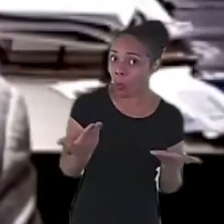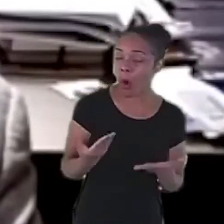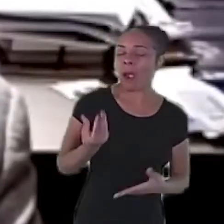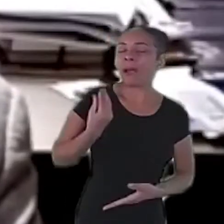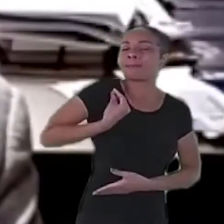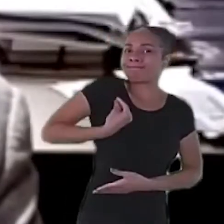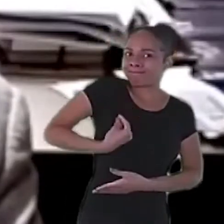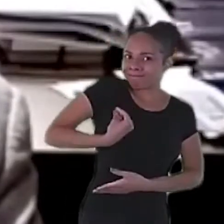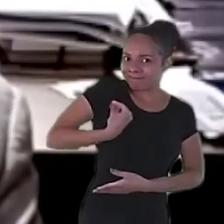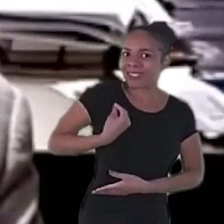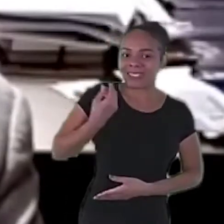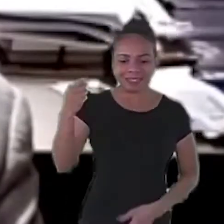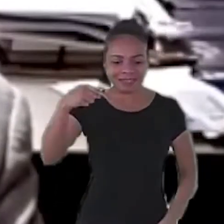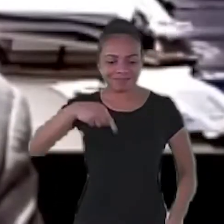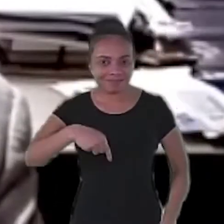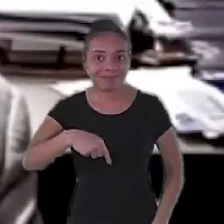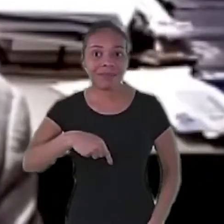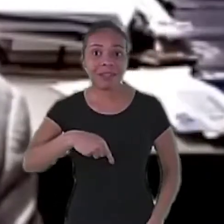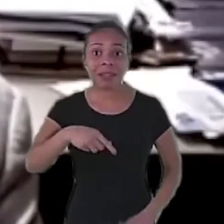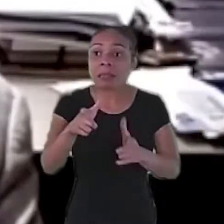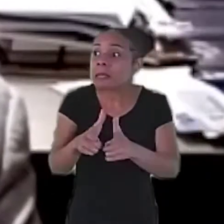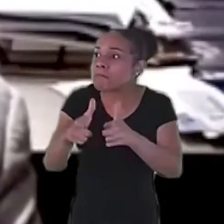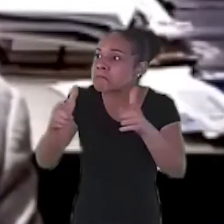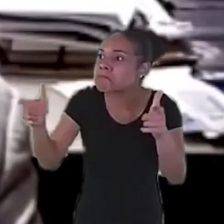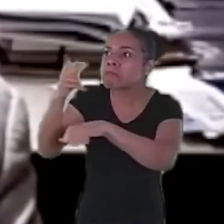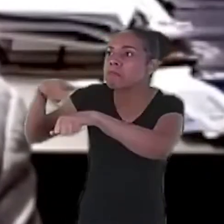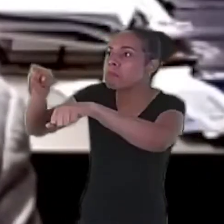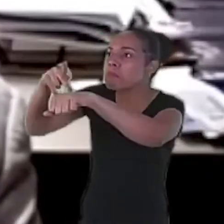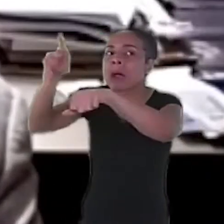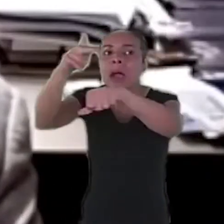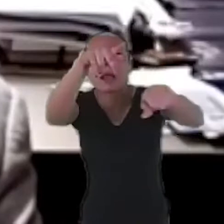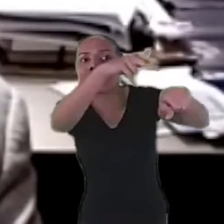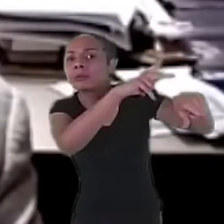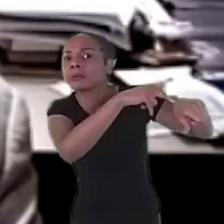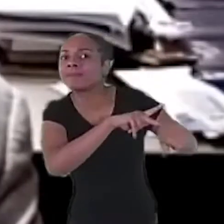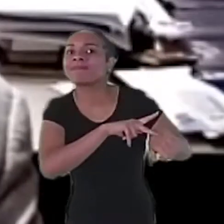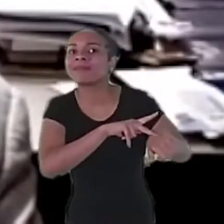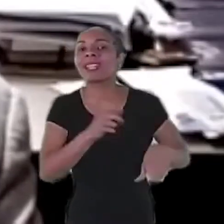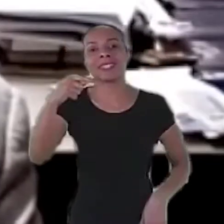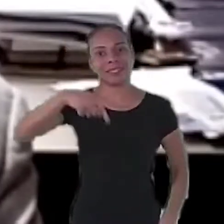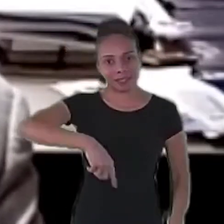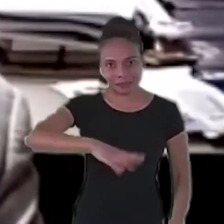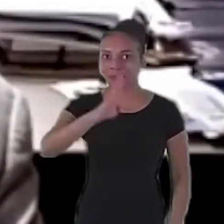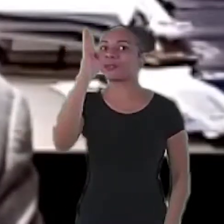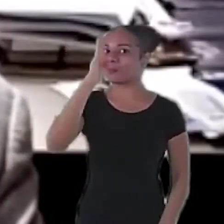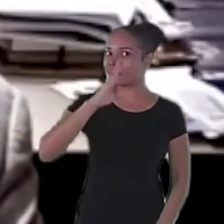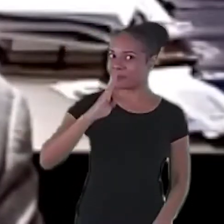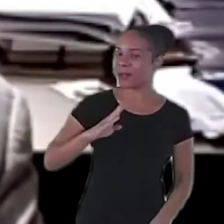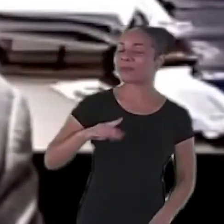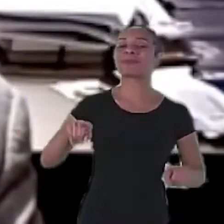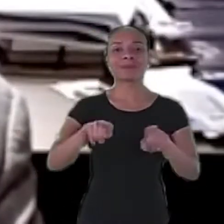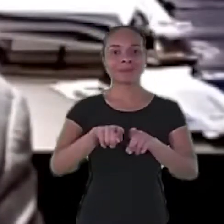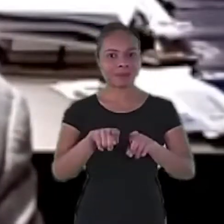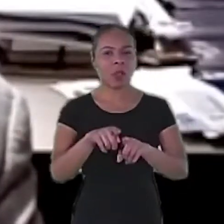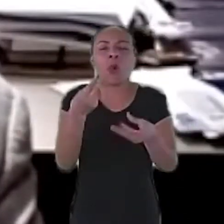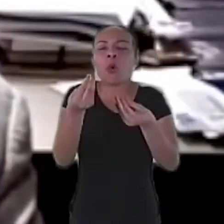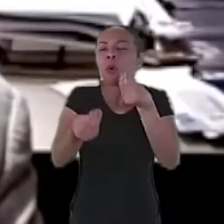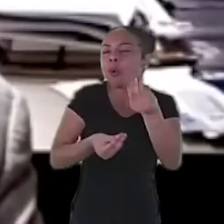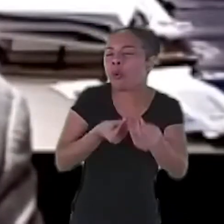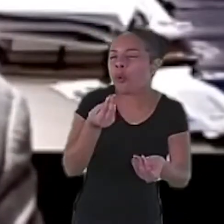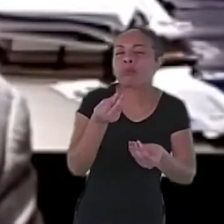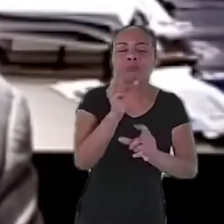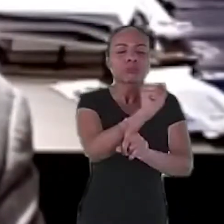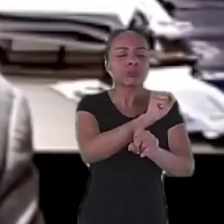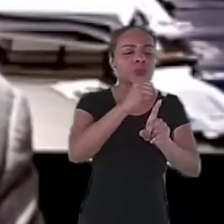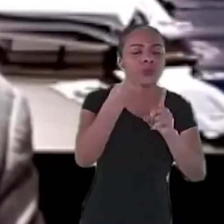hoje na maioria dos países e no Brasil em particular também. Como organizar a sociedade, como